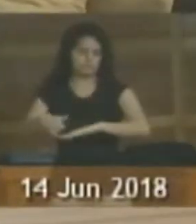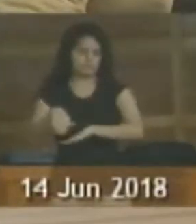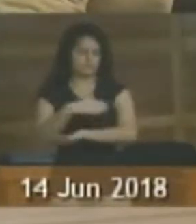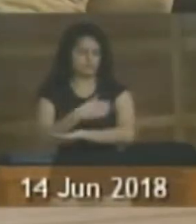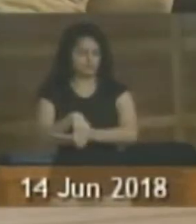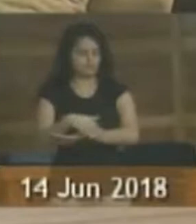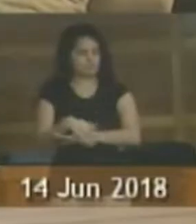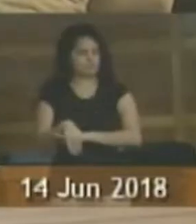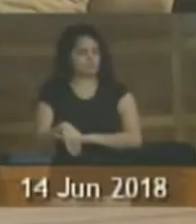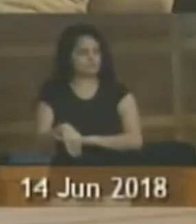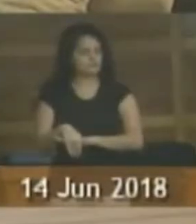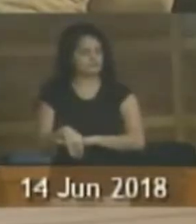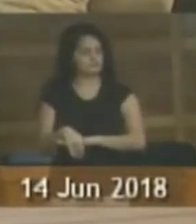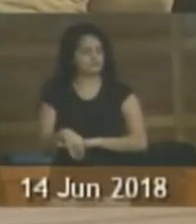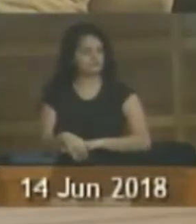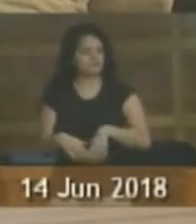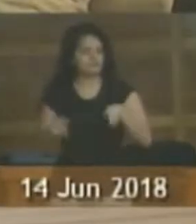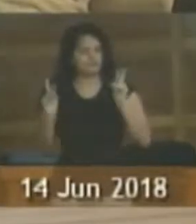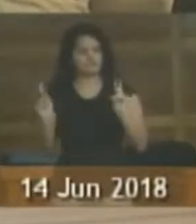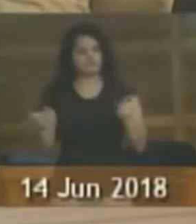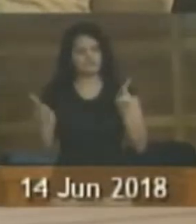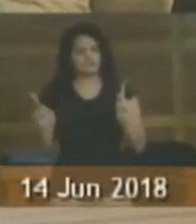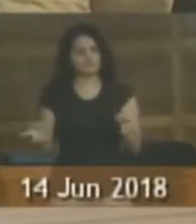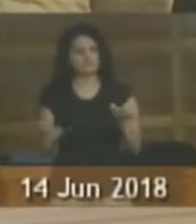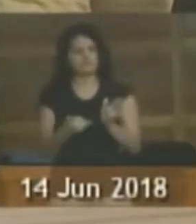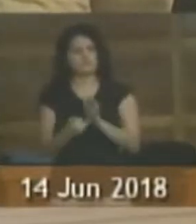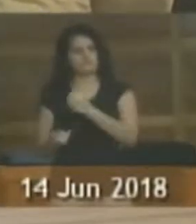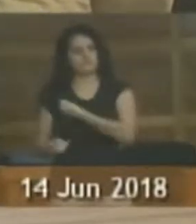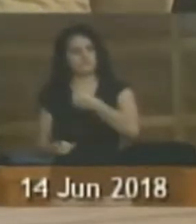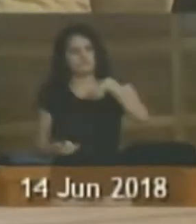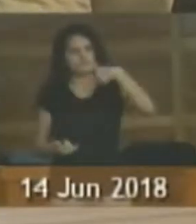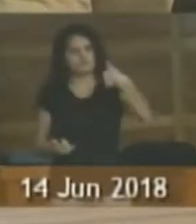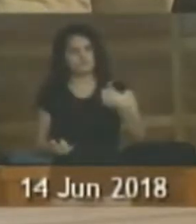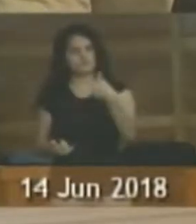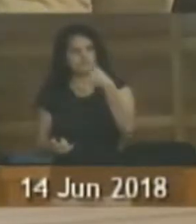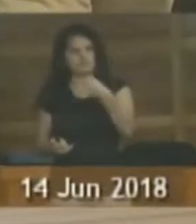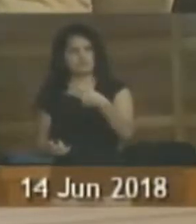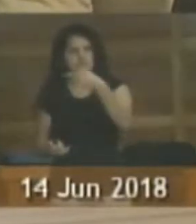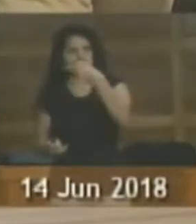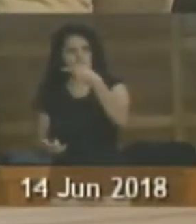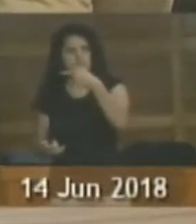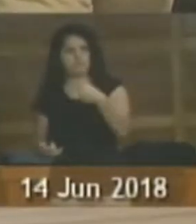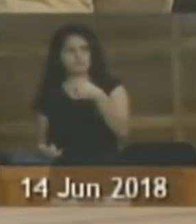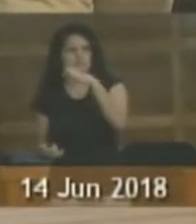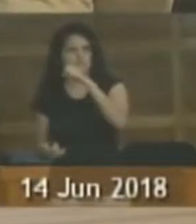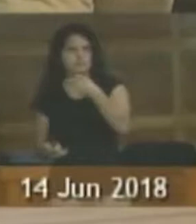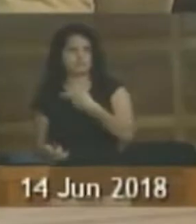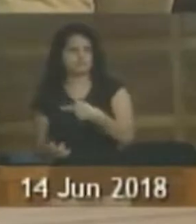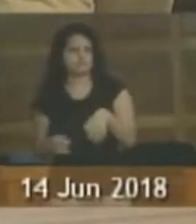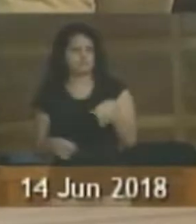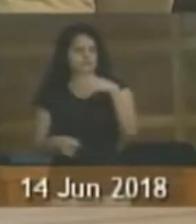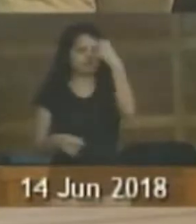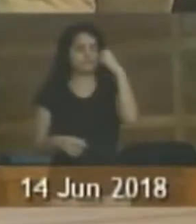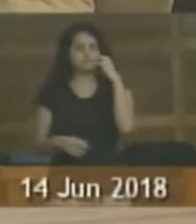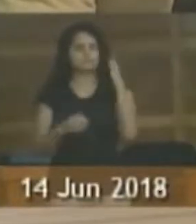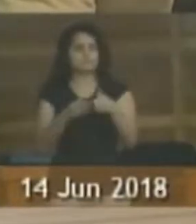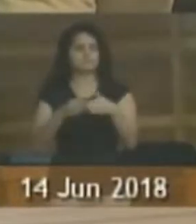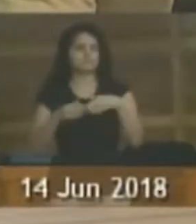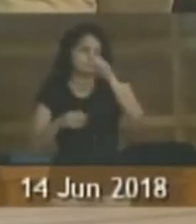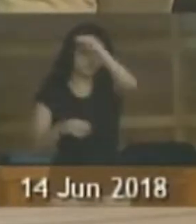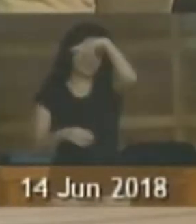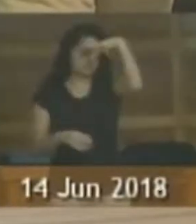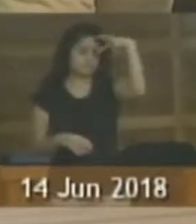Mateus Ceará, bairro Parque Mambucaba. Indicação 1777 de 2018, Canindé do Social, indicando ao